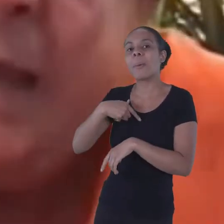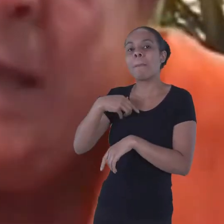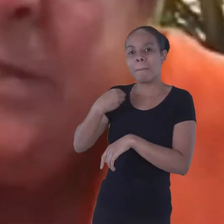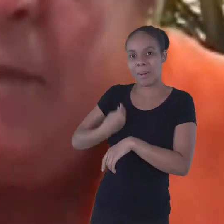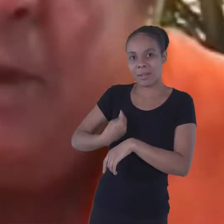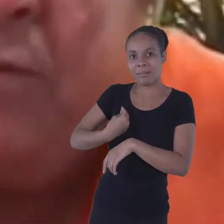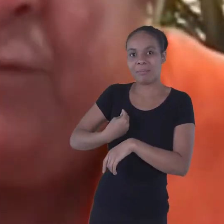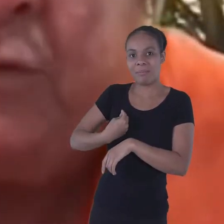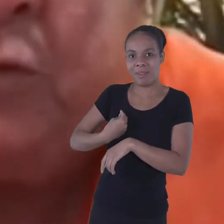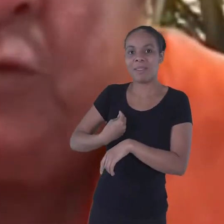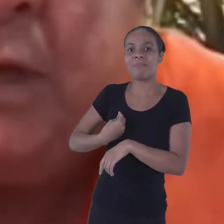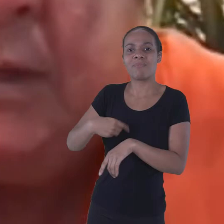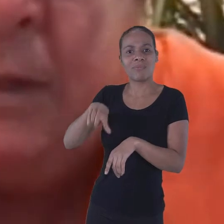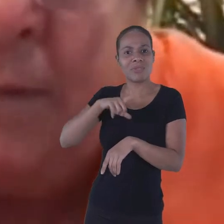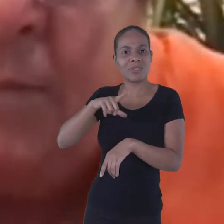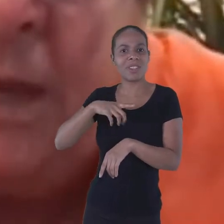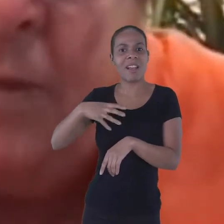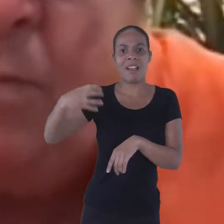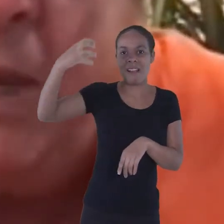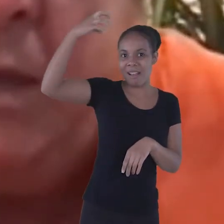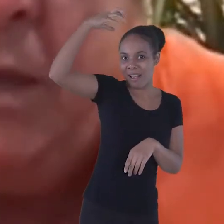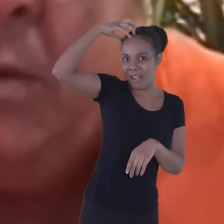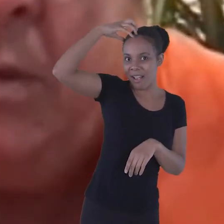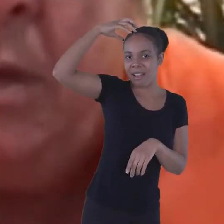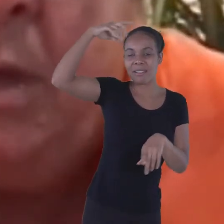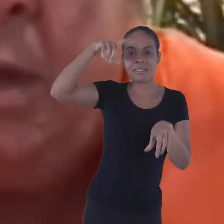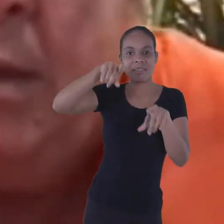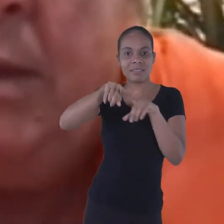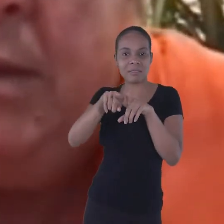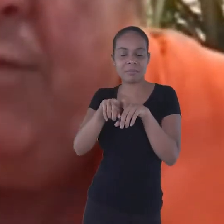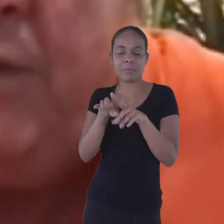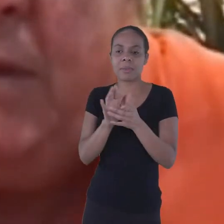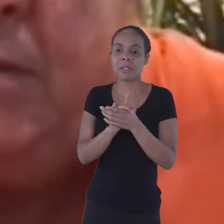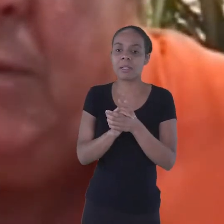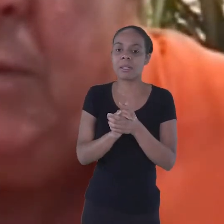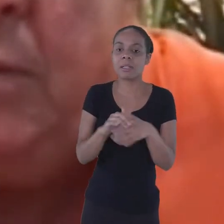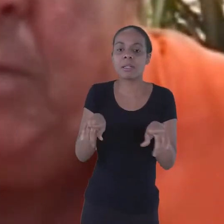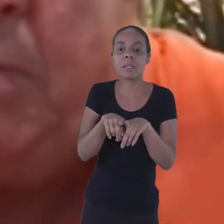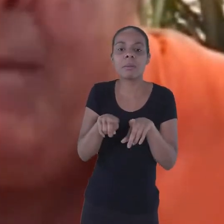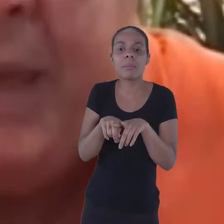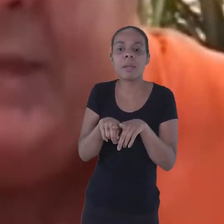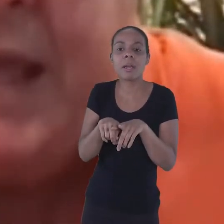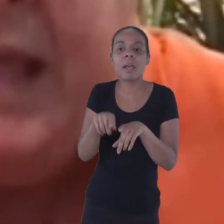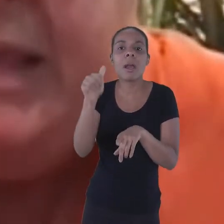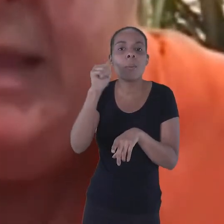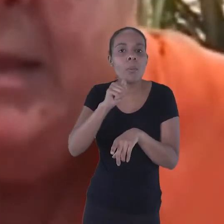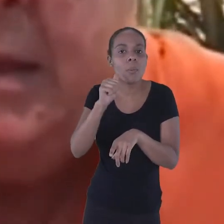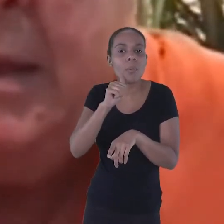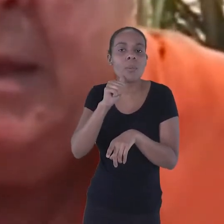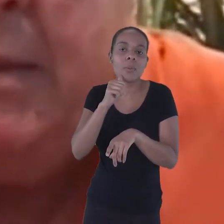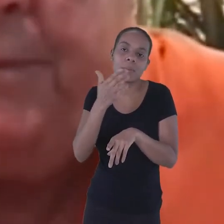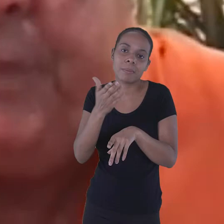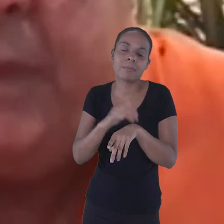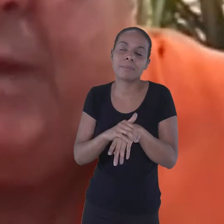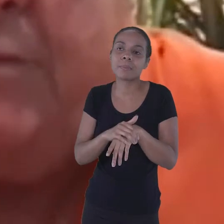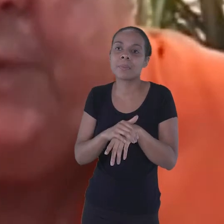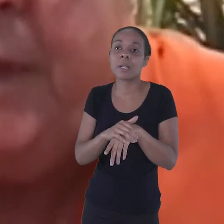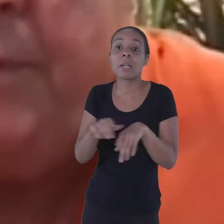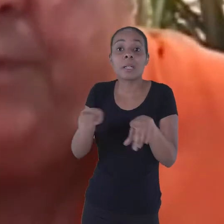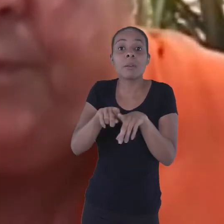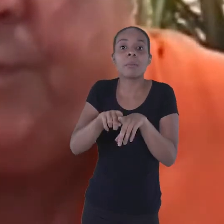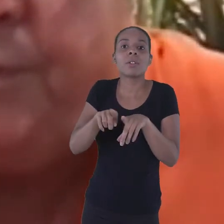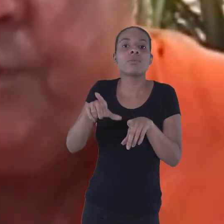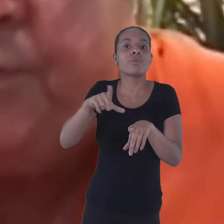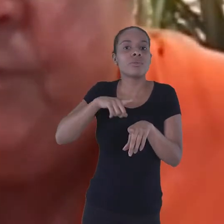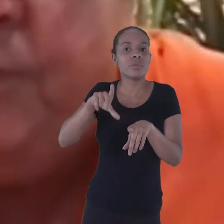Fiz a Rainha Diaba com Fontoura, que também era do Plínio, e fiz o Barra Pesada. Rainha